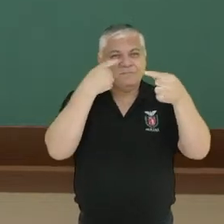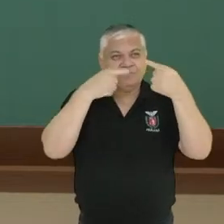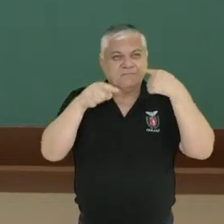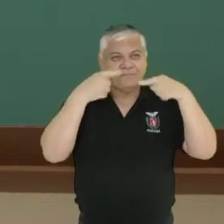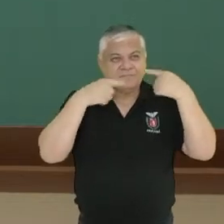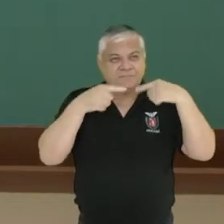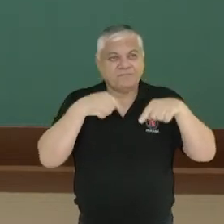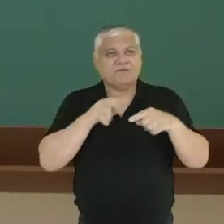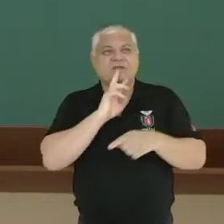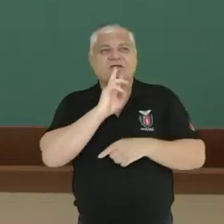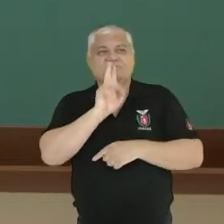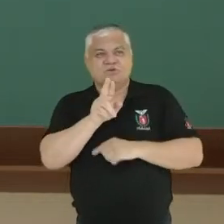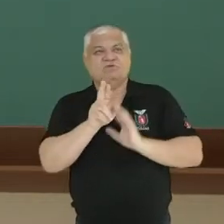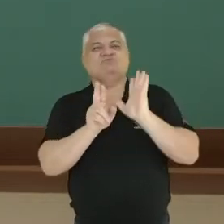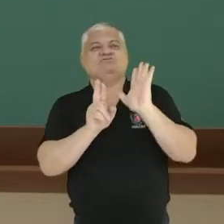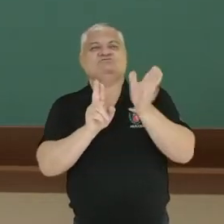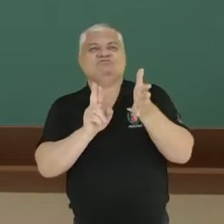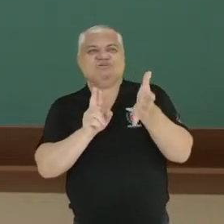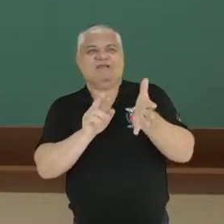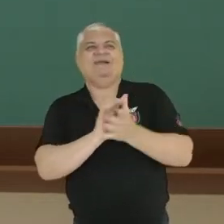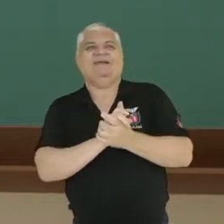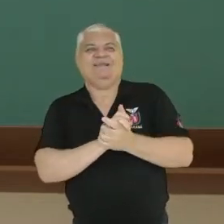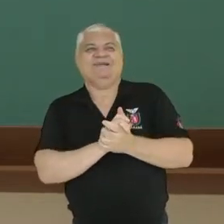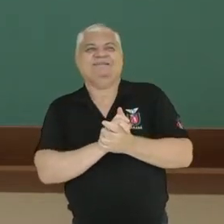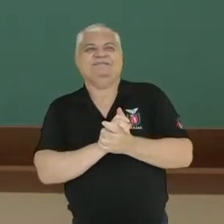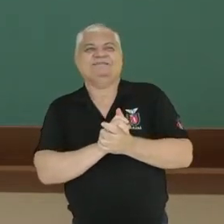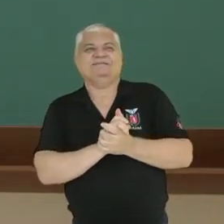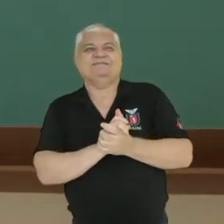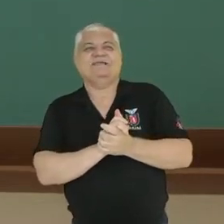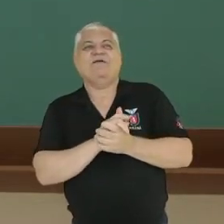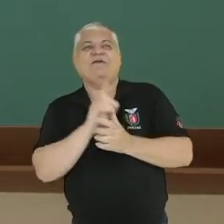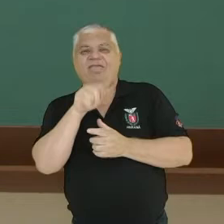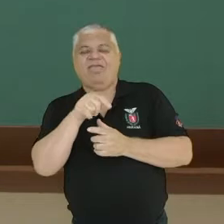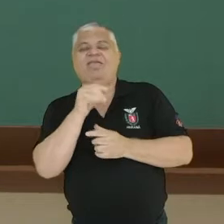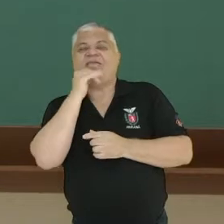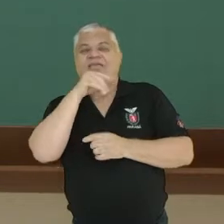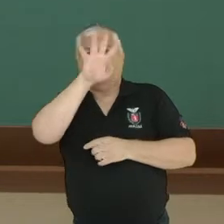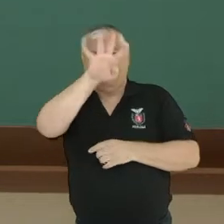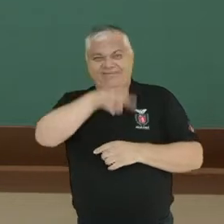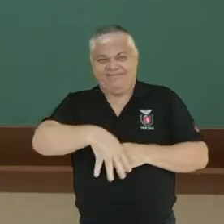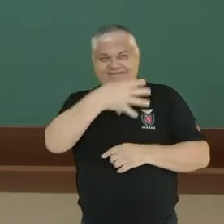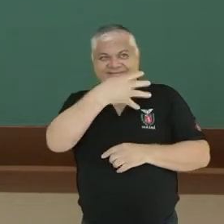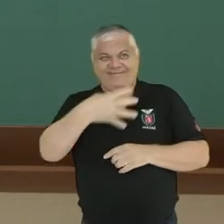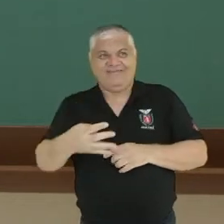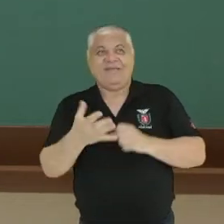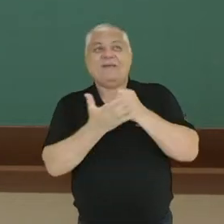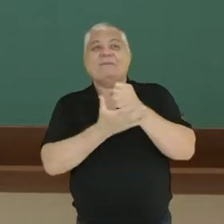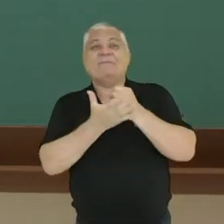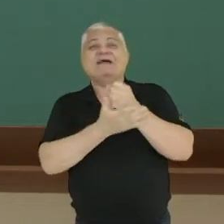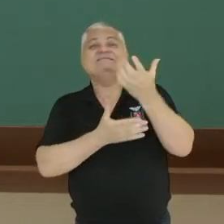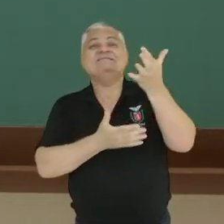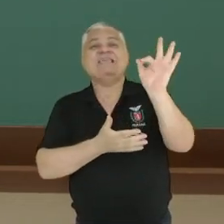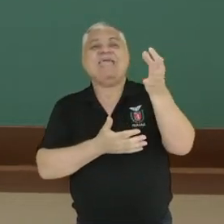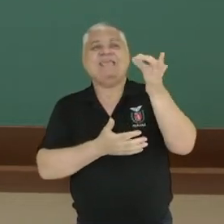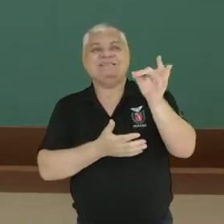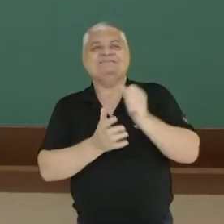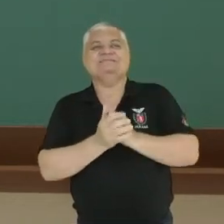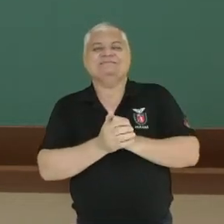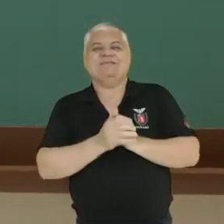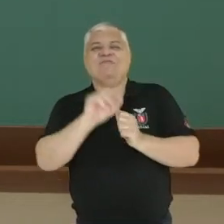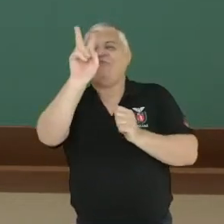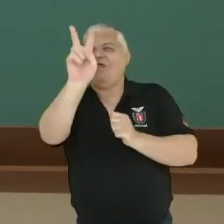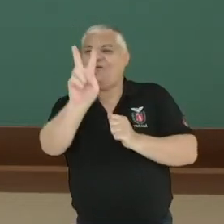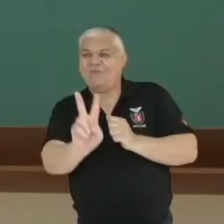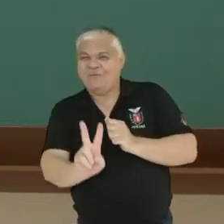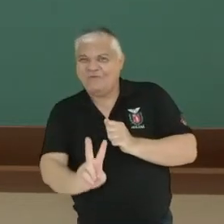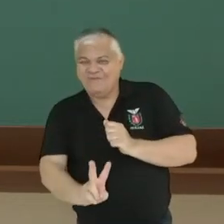que aqui nós temos o nosso logaritmando. É uma tabela que a nossa base é 10 e aqui nós temos o valor de